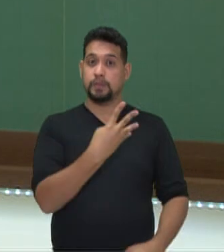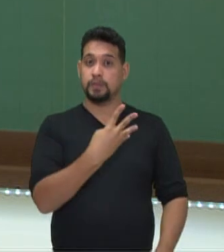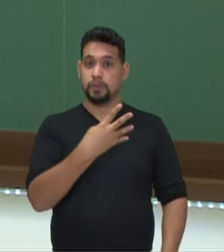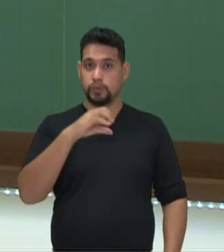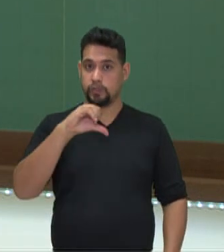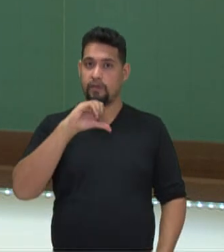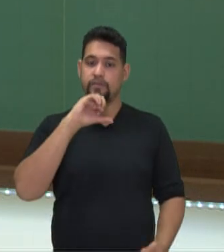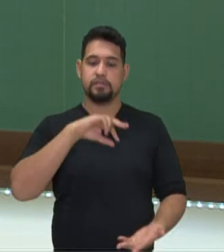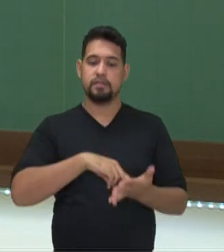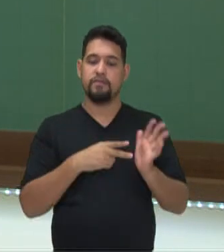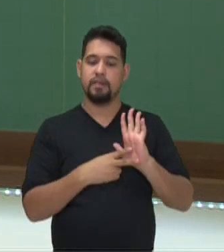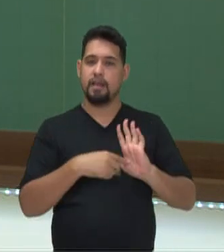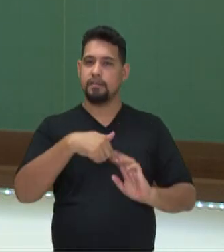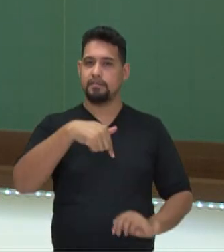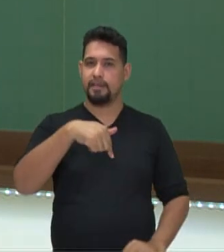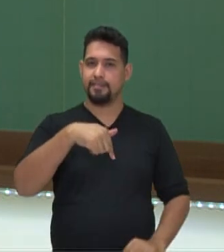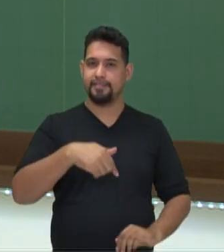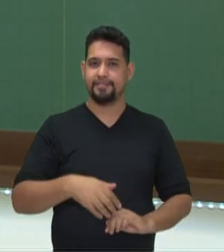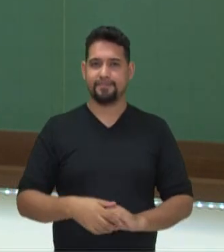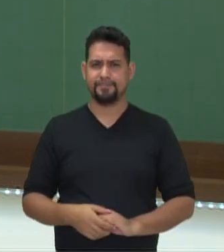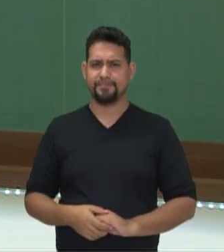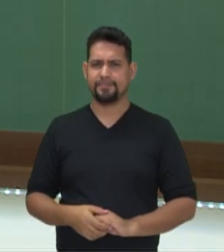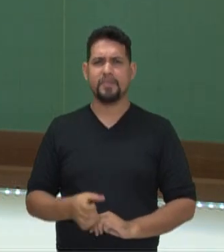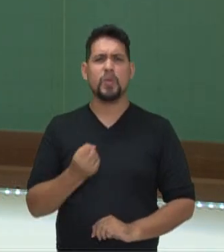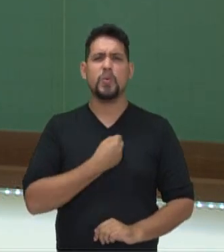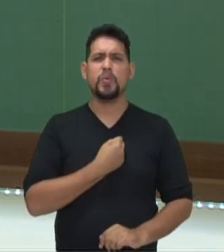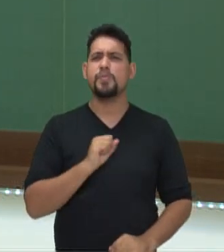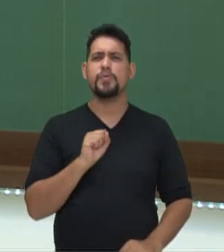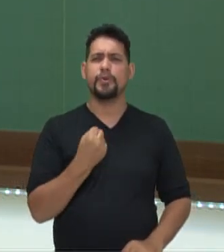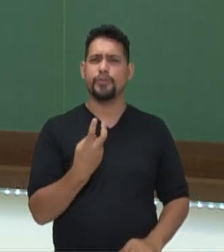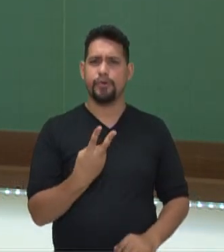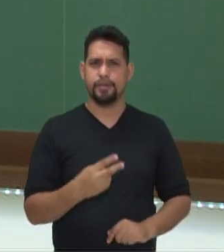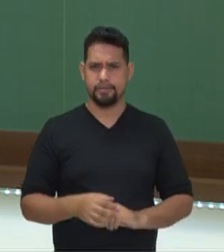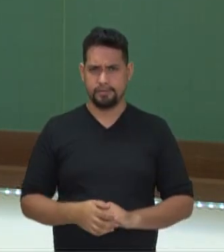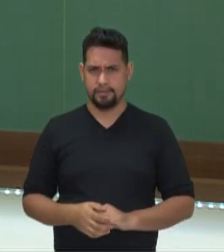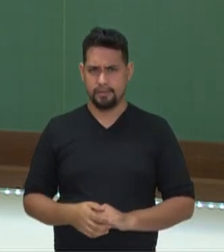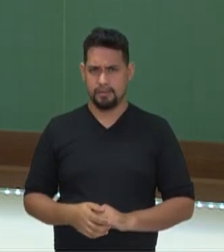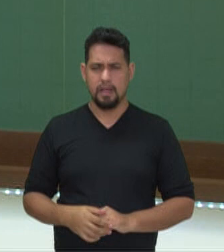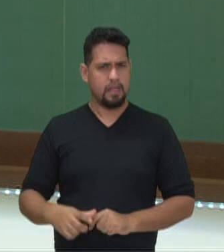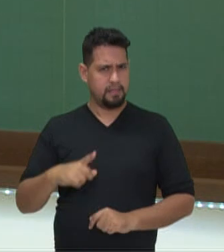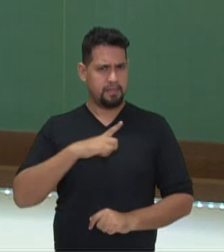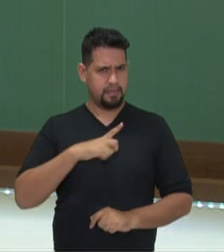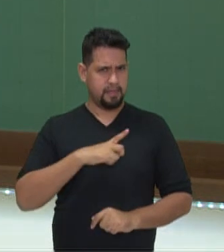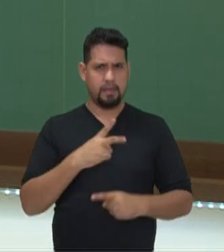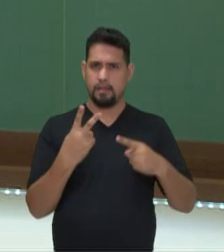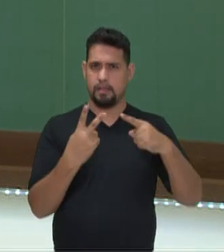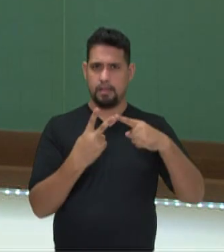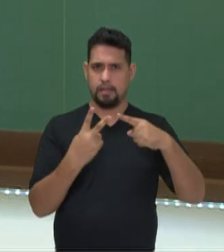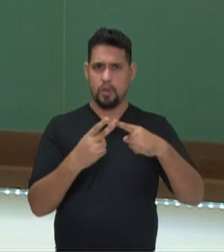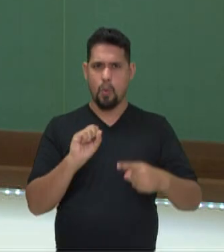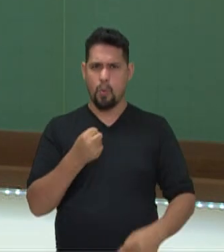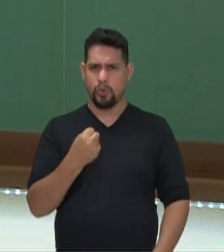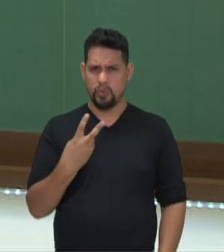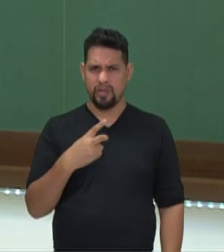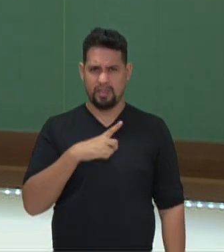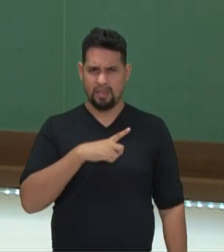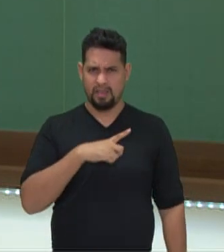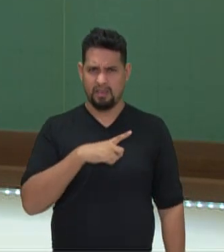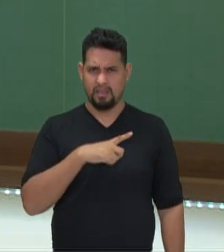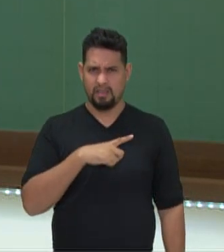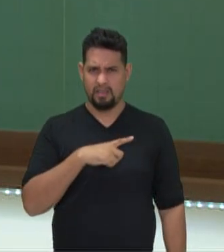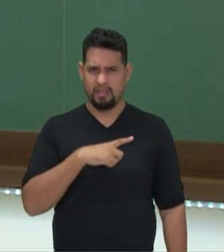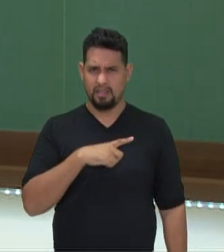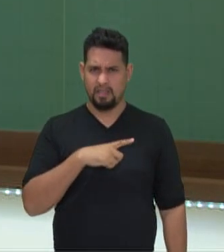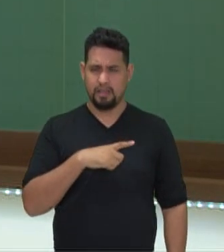é 7, ok? E o 82? Será que existe raiz quadrada de 82?